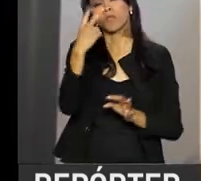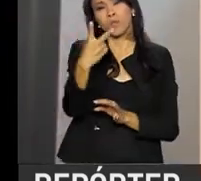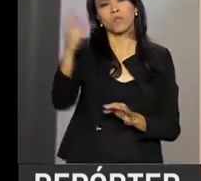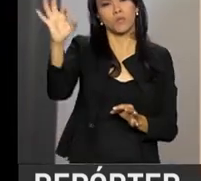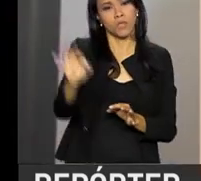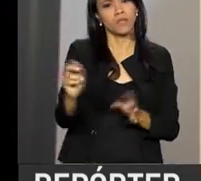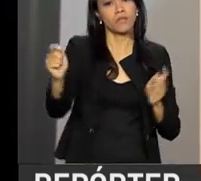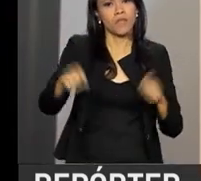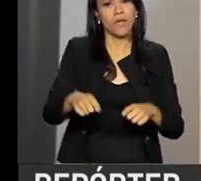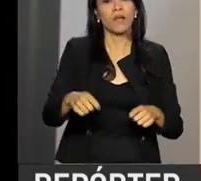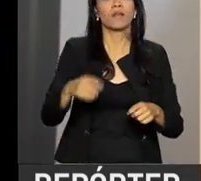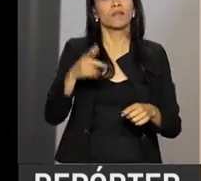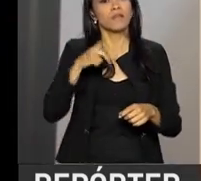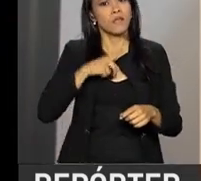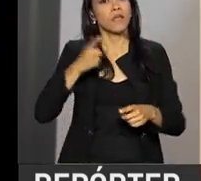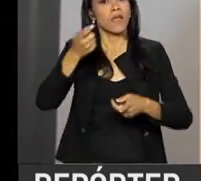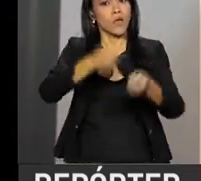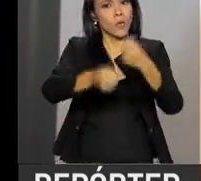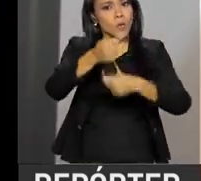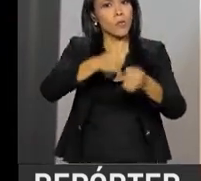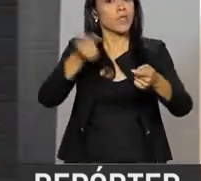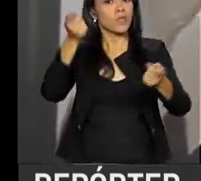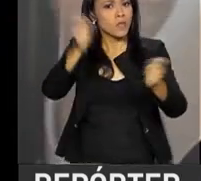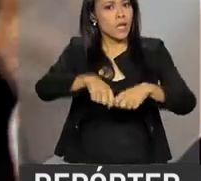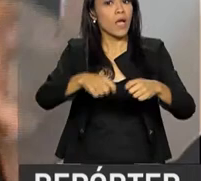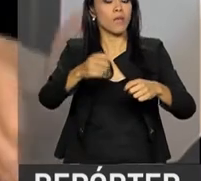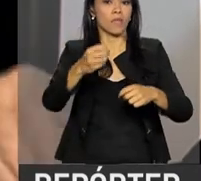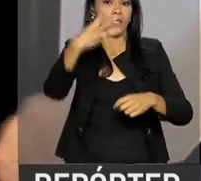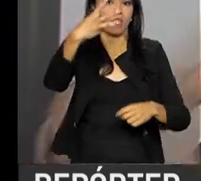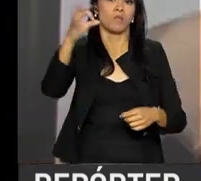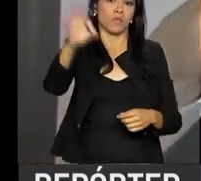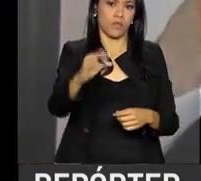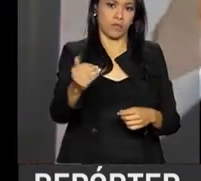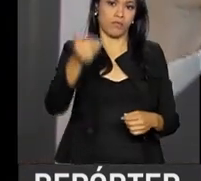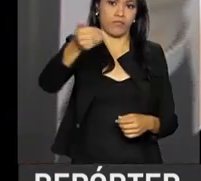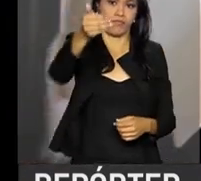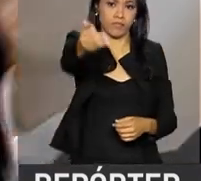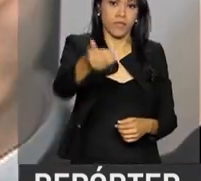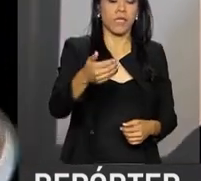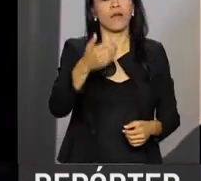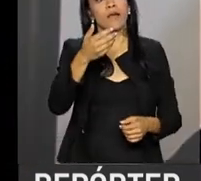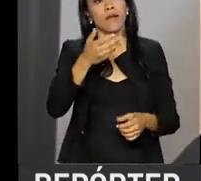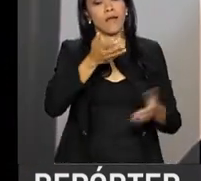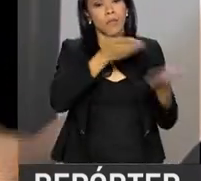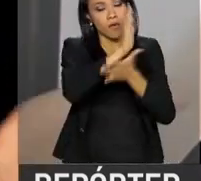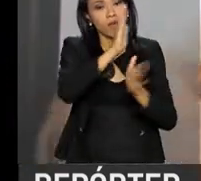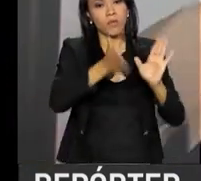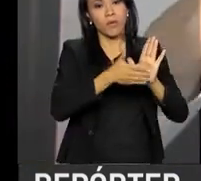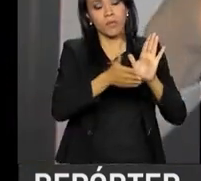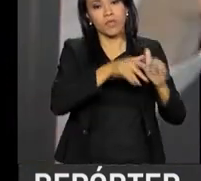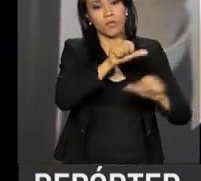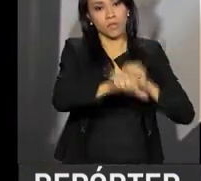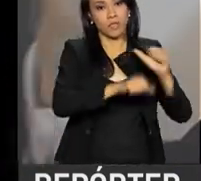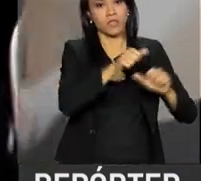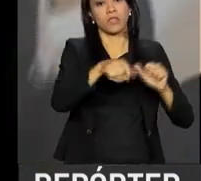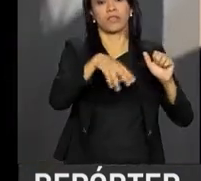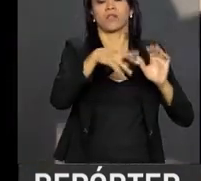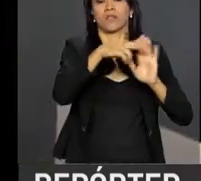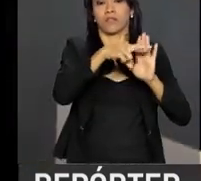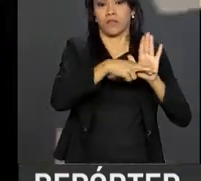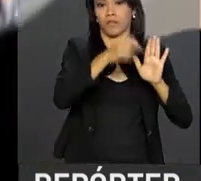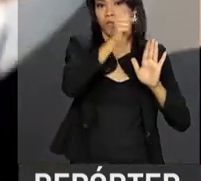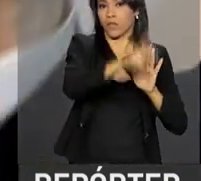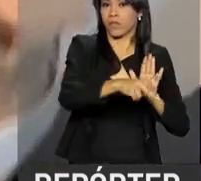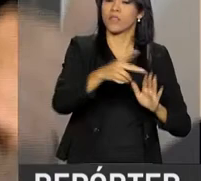a mais de 3 por cento para 2008 aprovada a reforma da previdência um teto de gastos com